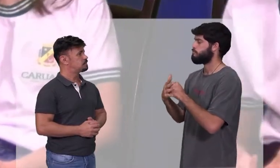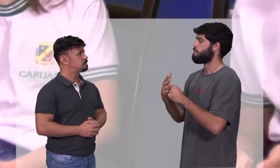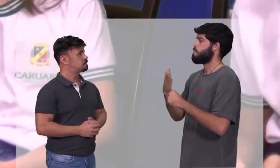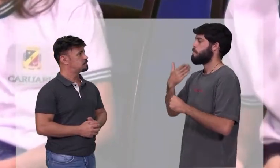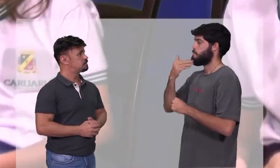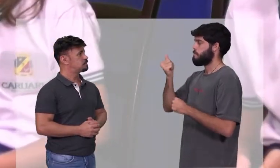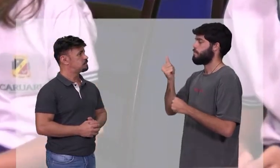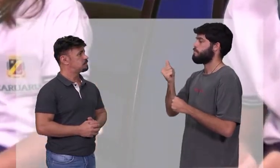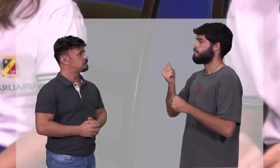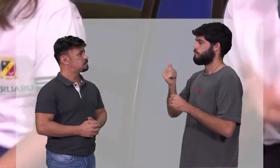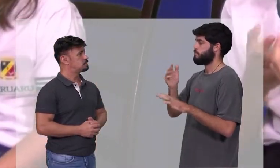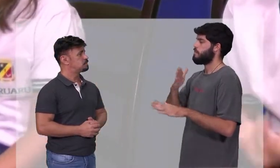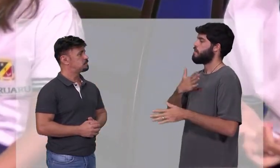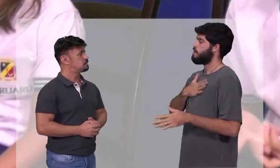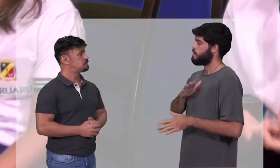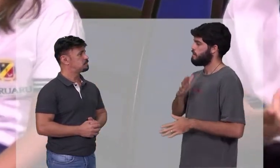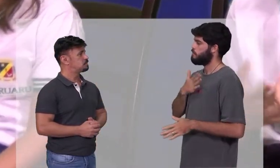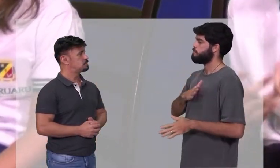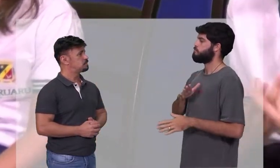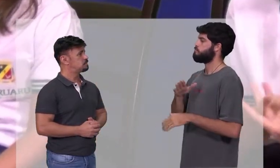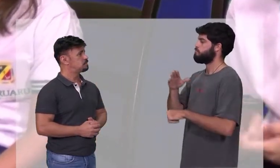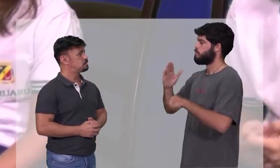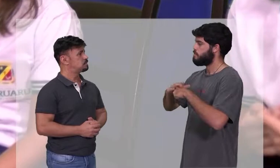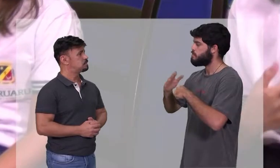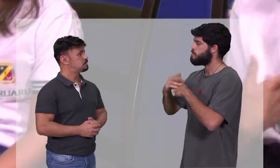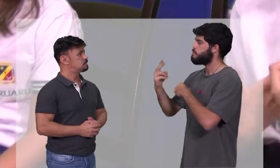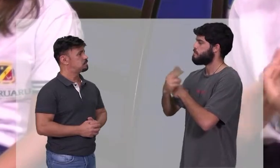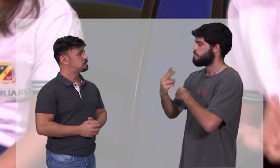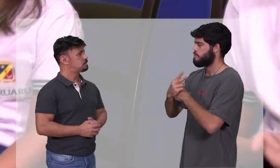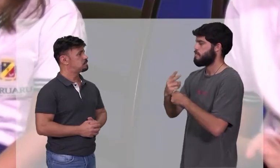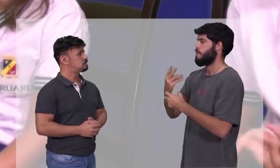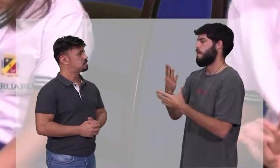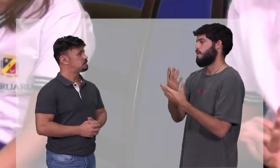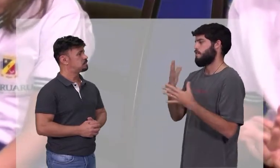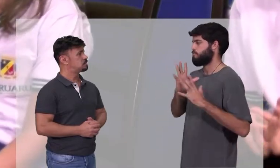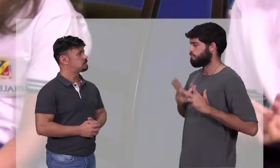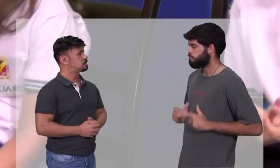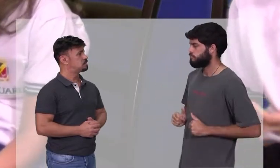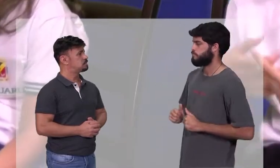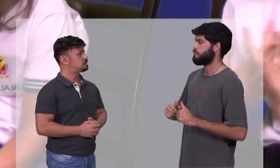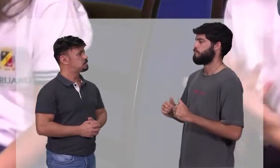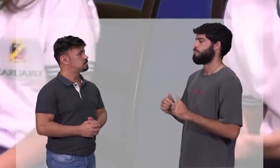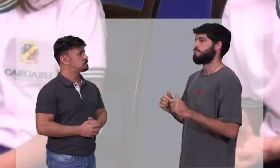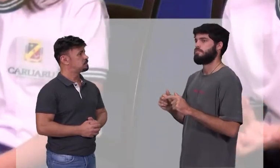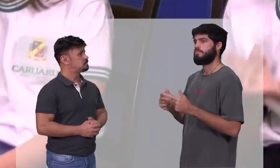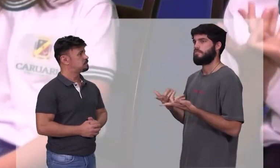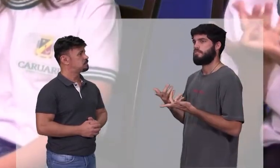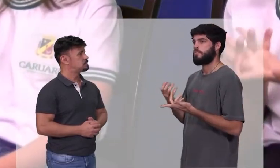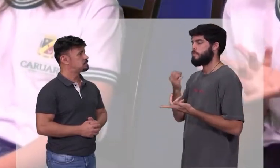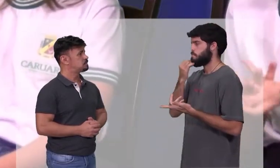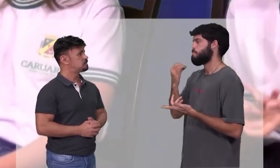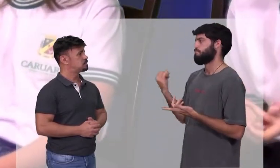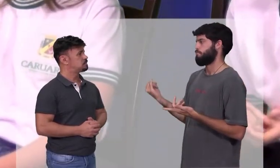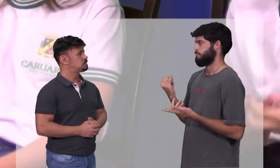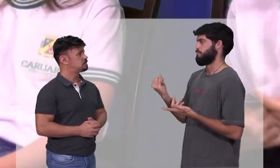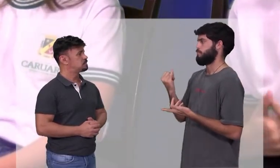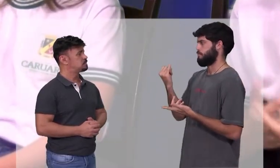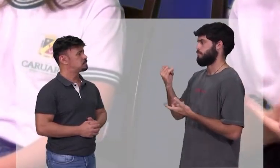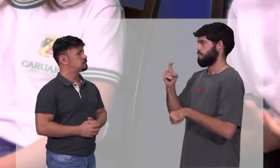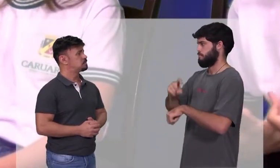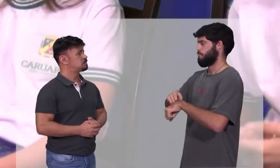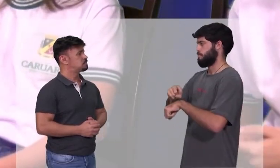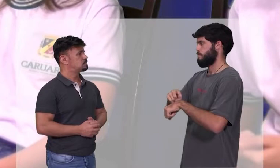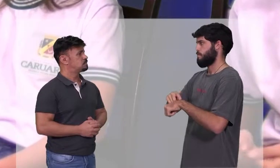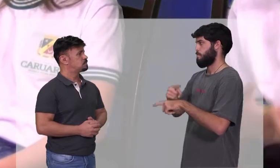o melhor realmente é ficar calmo. E o autocuidado também se aplica à higiene. A higiene é bem importante